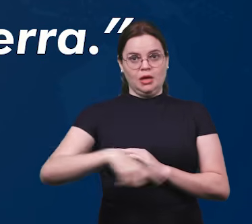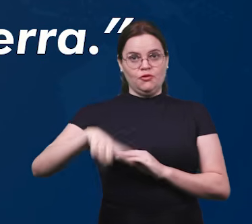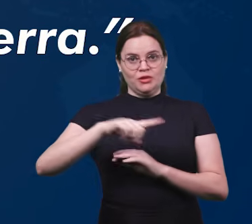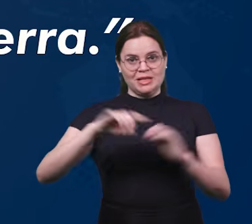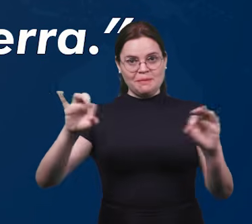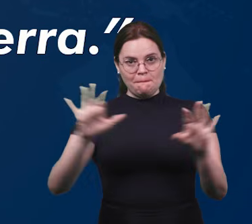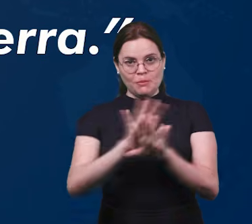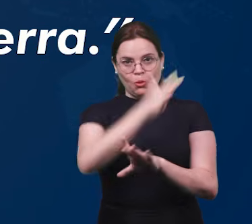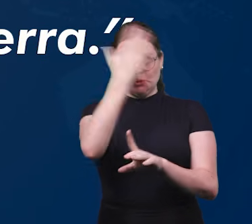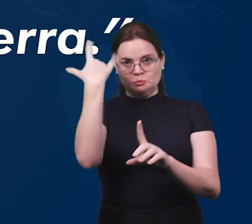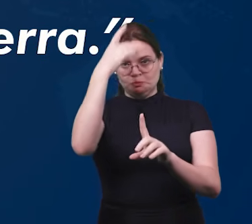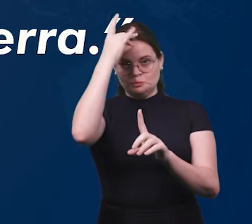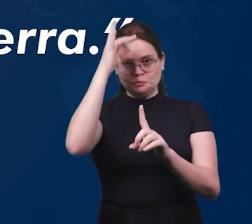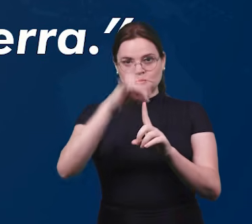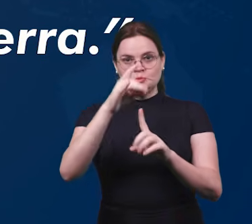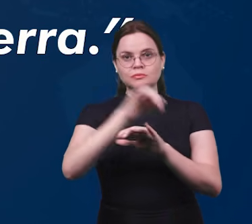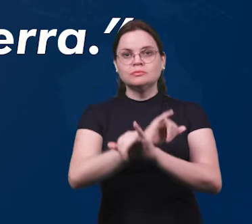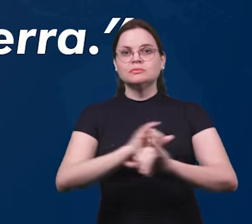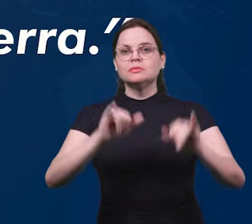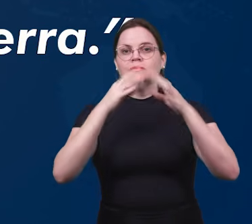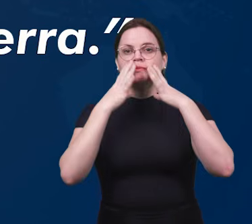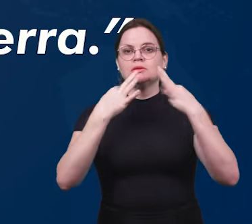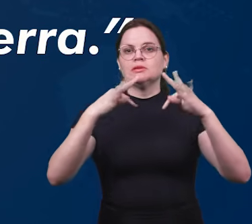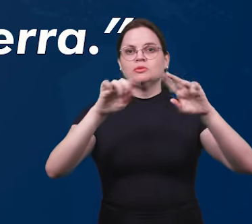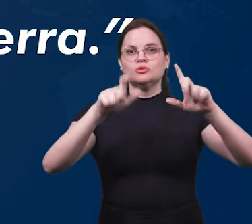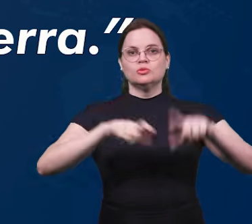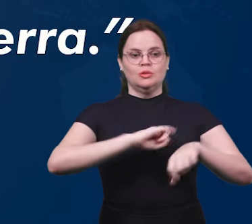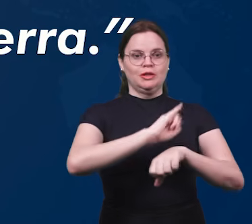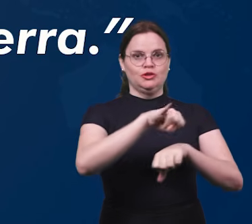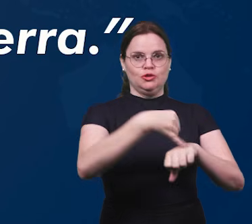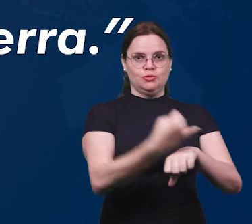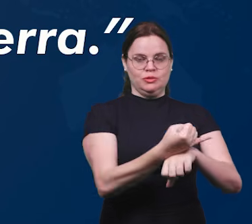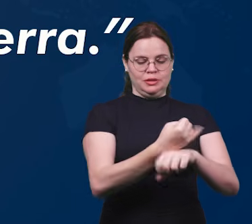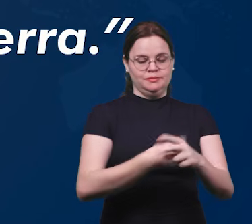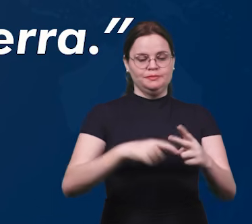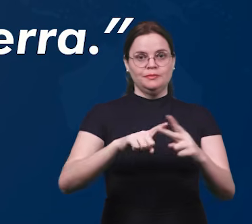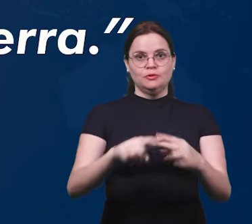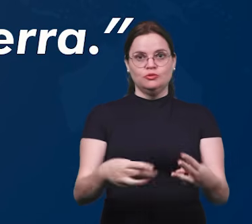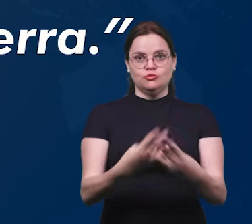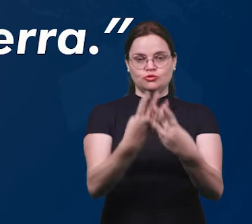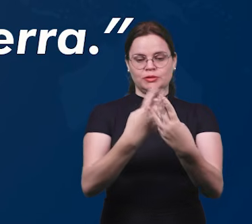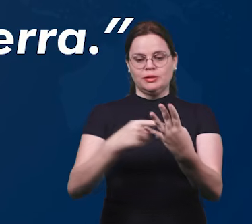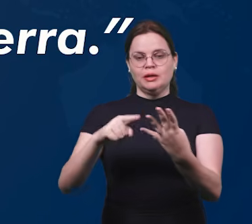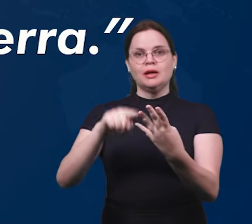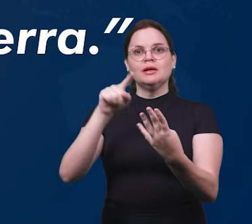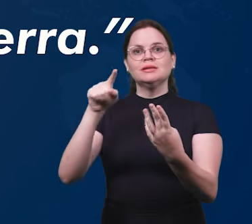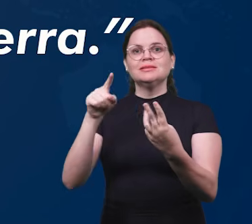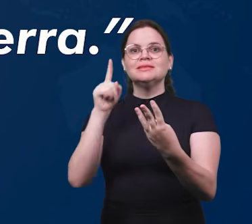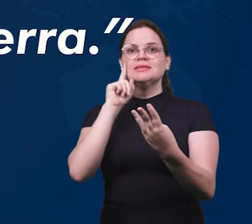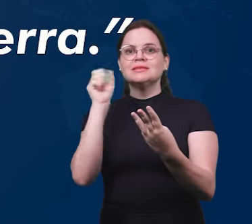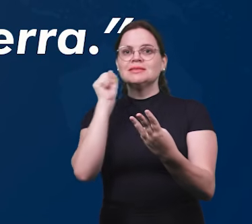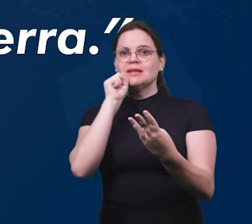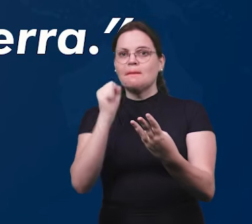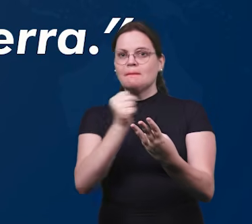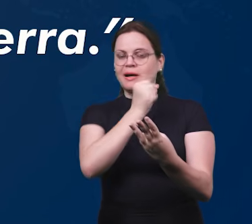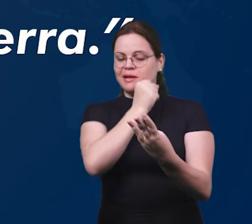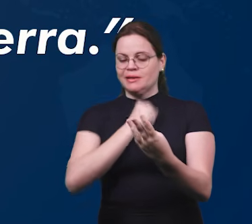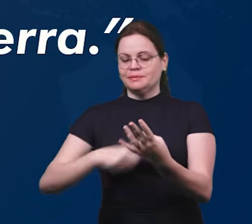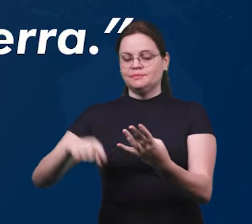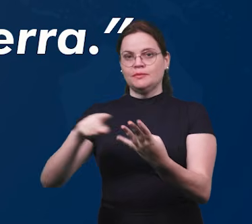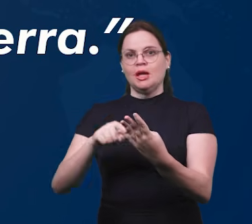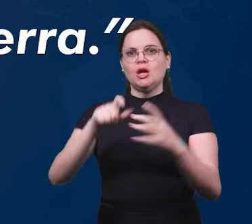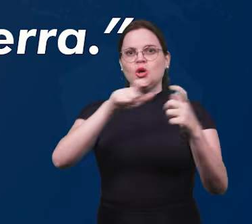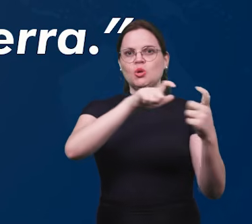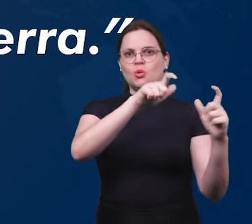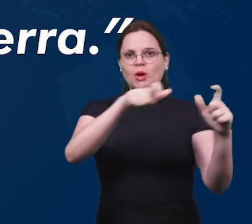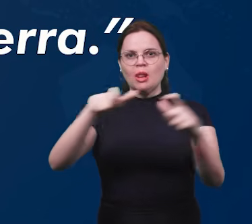ser-me-eis testemunhas, tanto em Jerusalém, como em toda a Judéia e Samaria e até